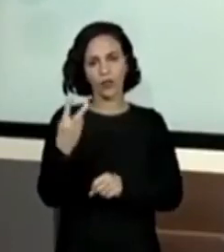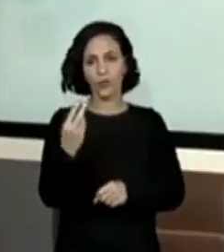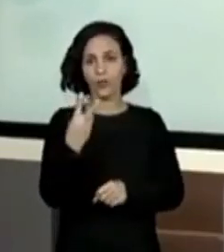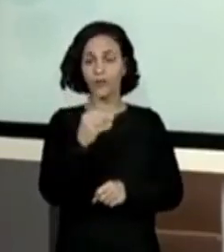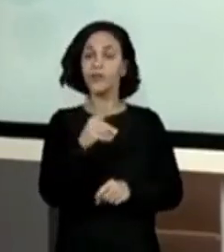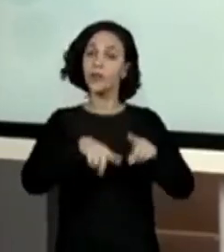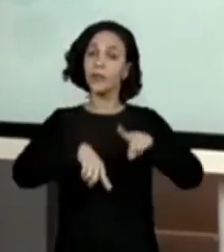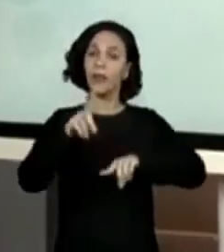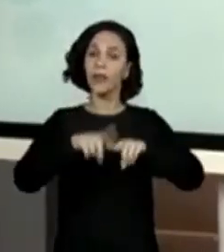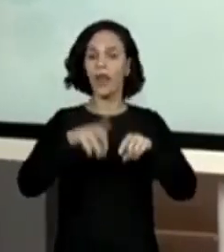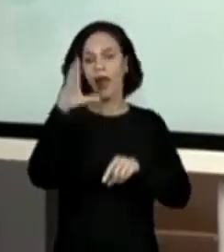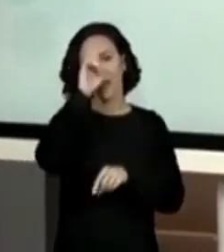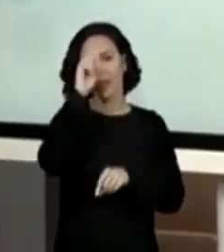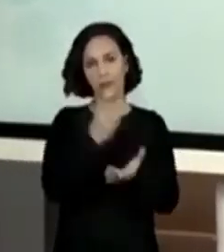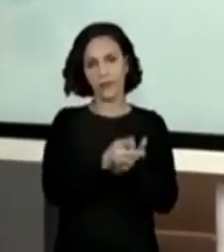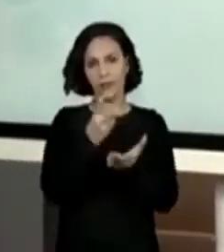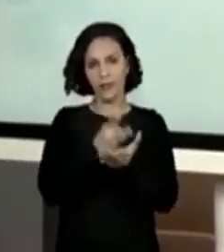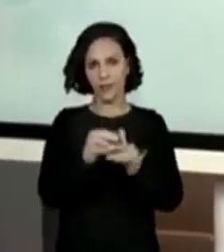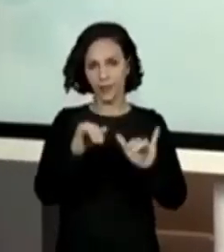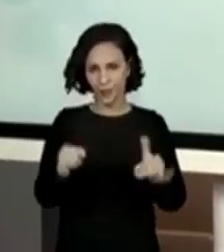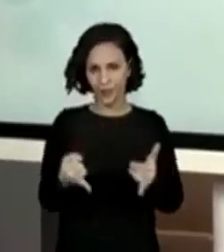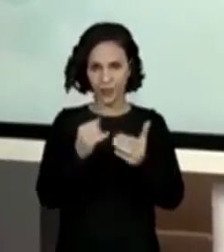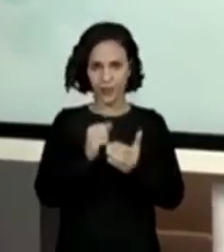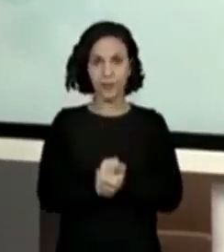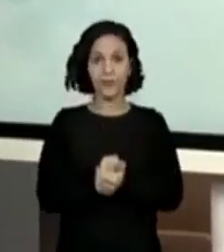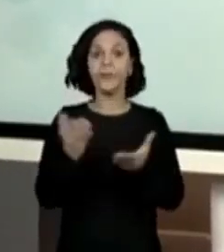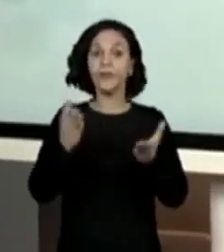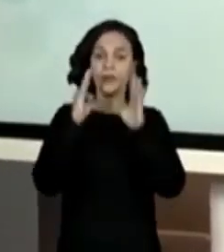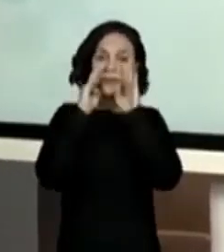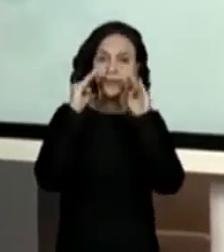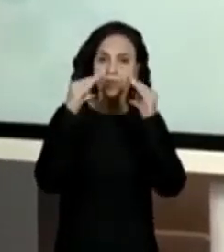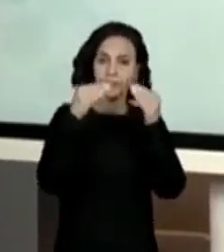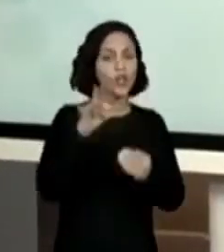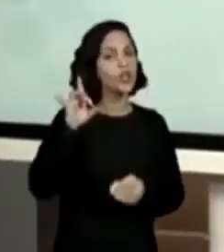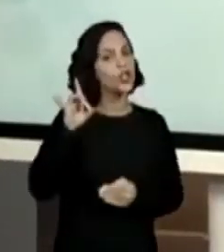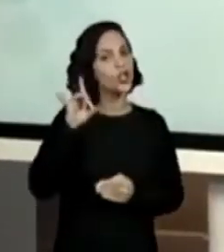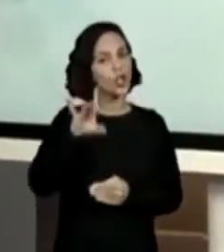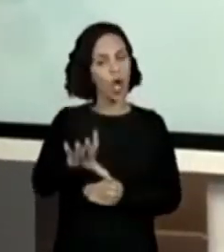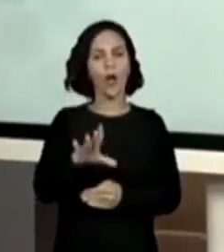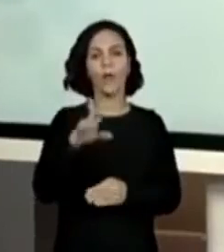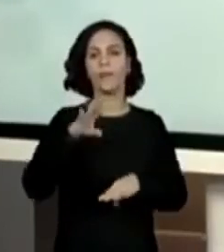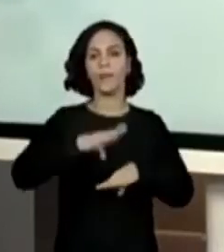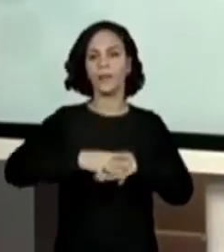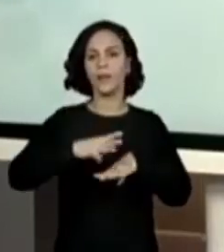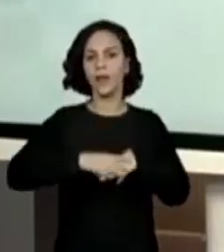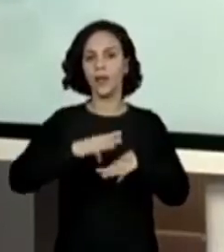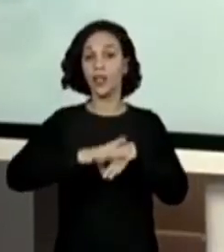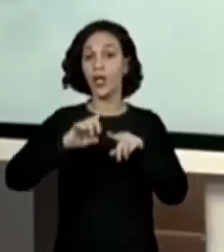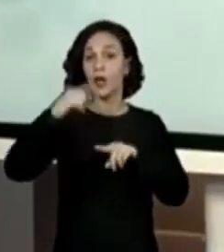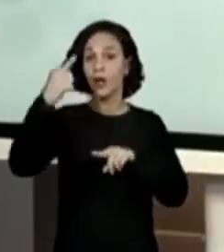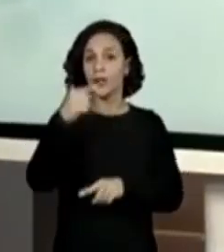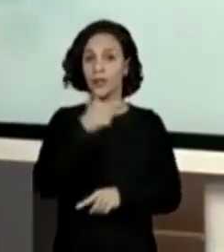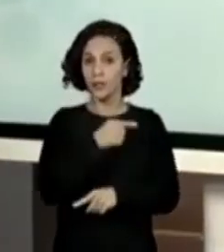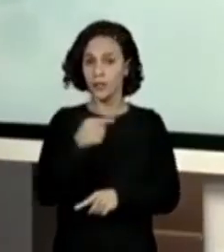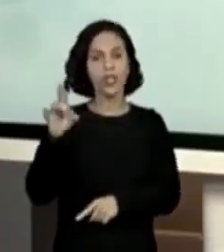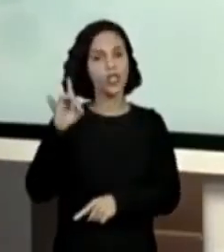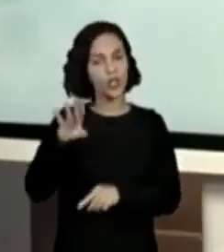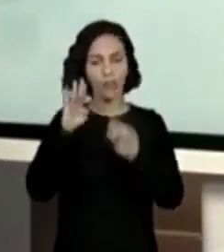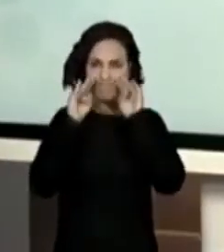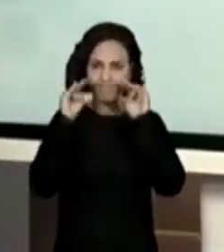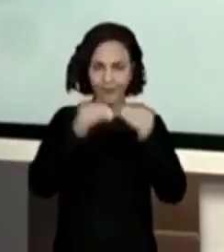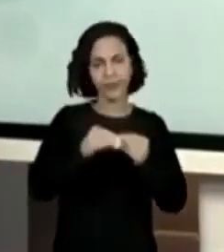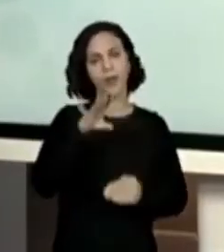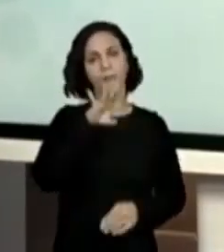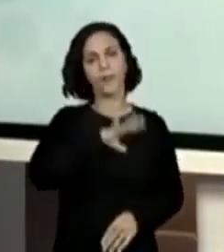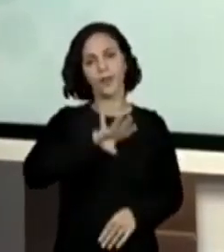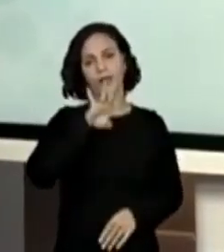material Aprender Sempre. Essa semana a gente deu exclusividade para matemática e a semana que vem nós vamos dar